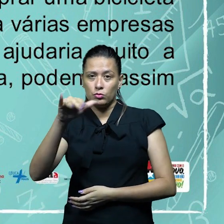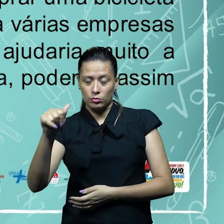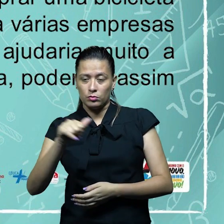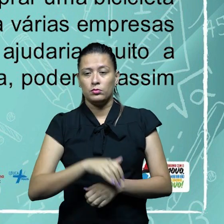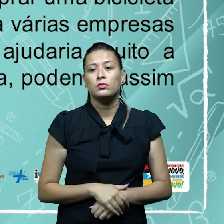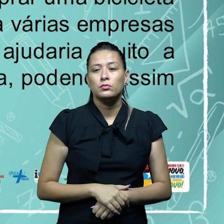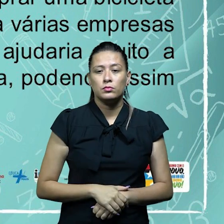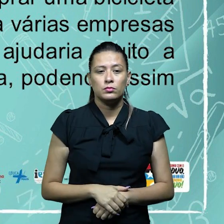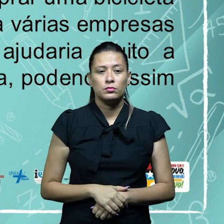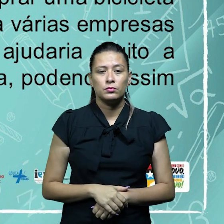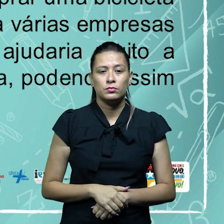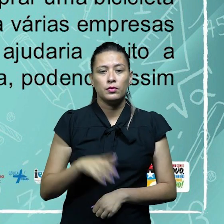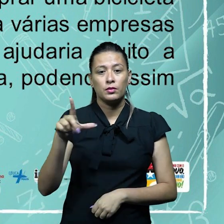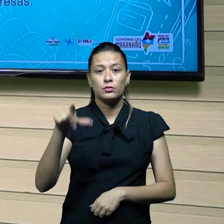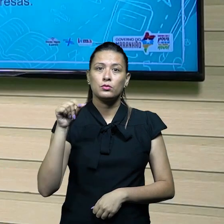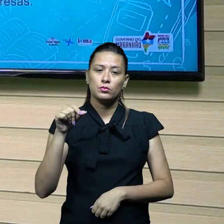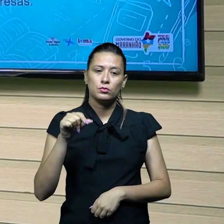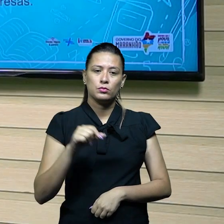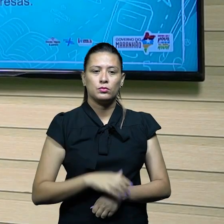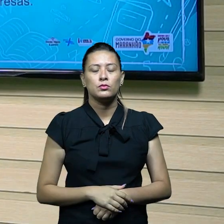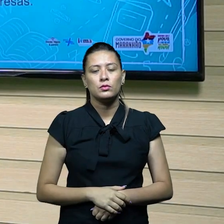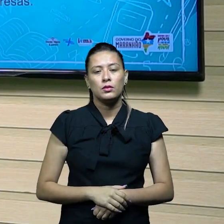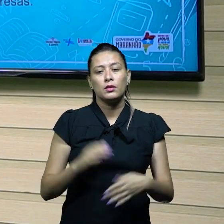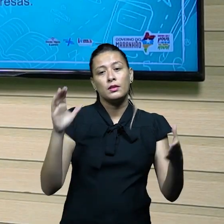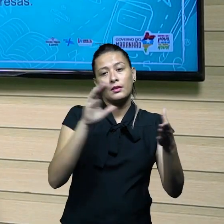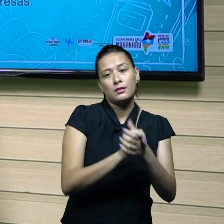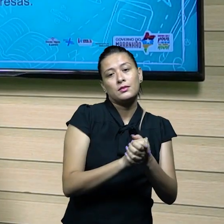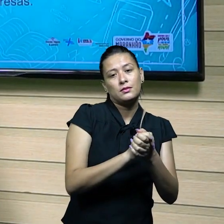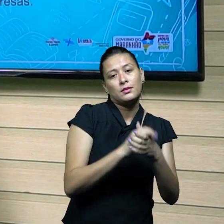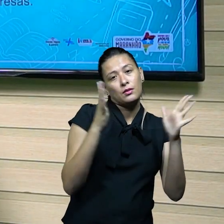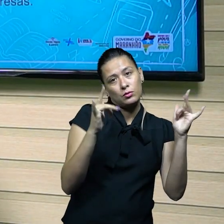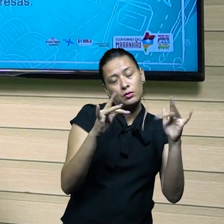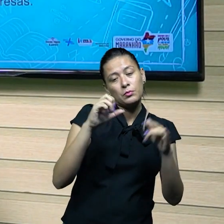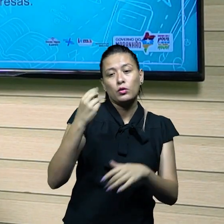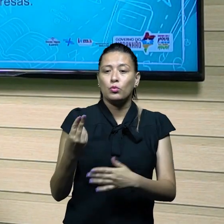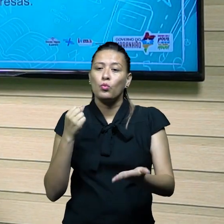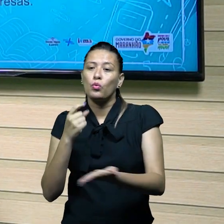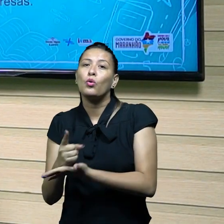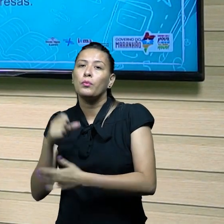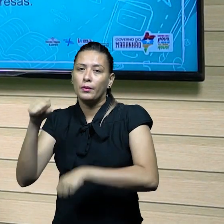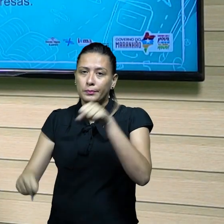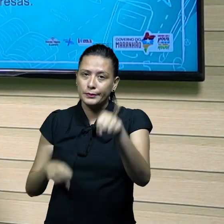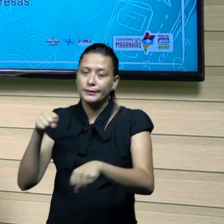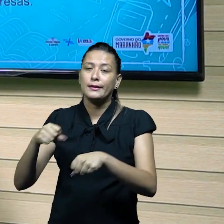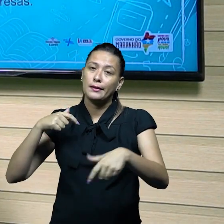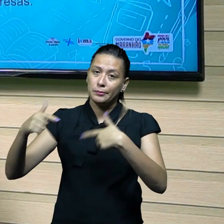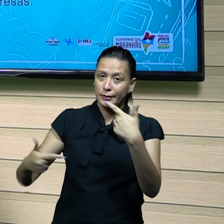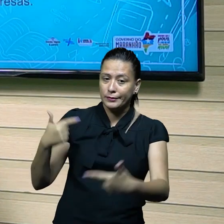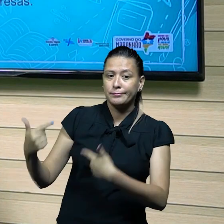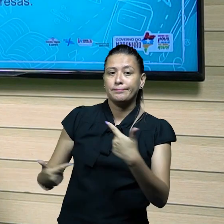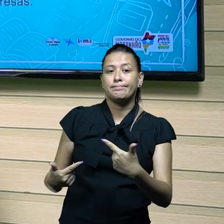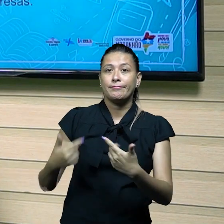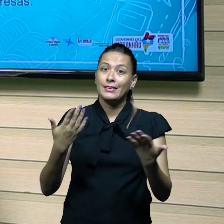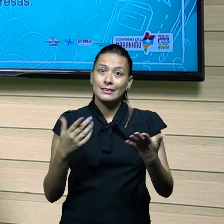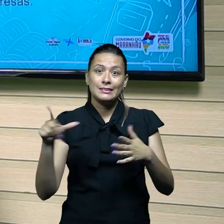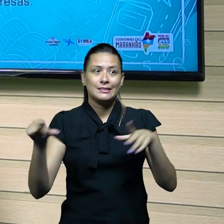ou de comprar uma bicicleta para trabalhar. Então, bem que já teve um custo de oportunidade, ela vai ter que escolher. Ou eu caso com o meu namorado, ou eu vou comprar uma bicicleta